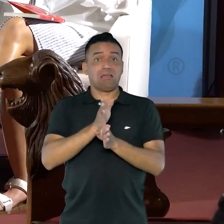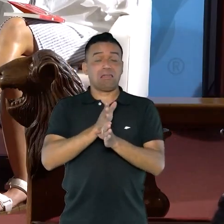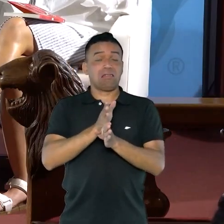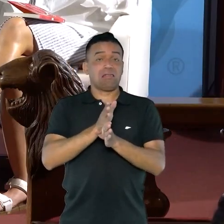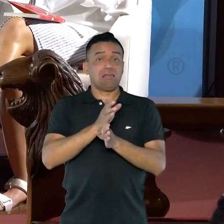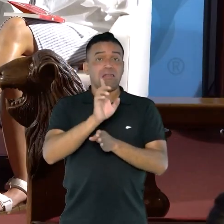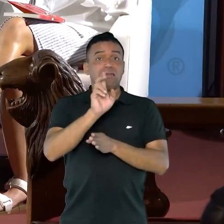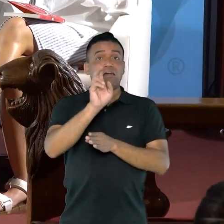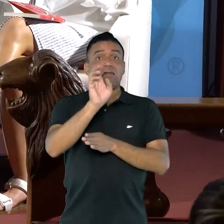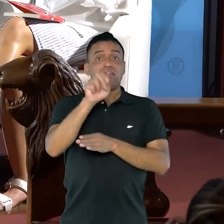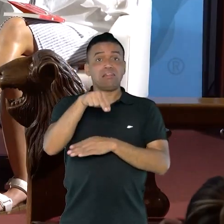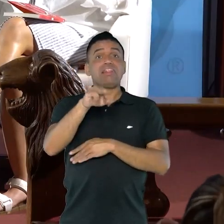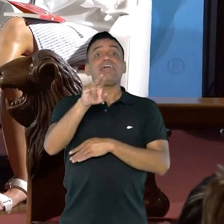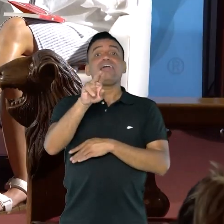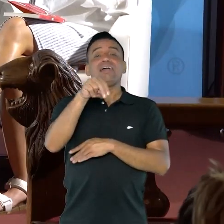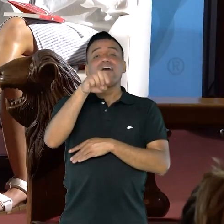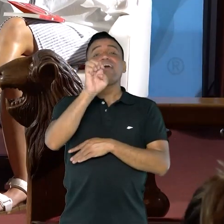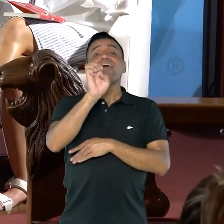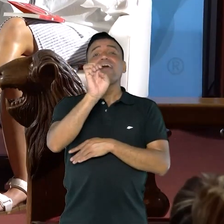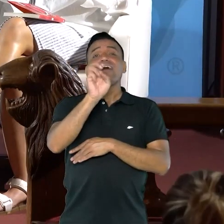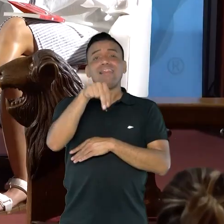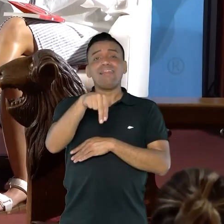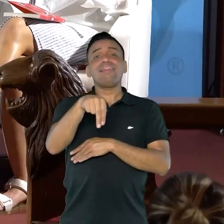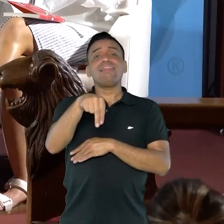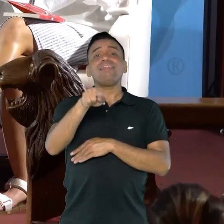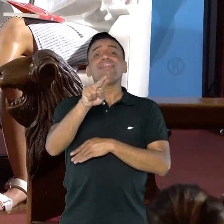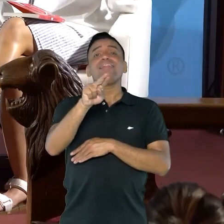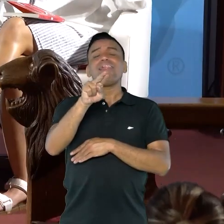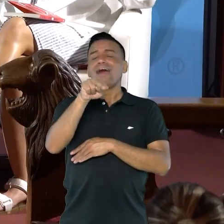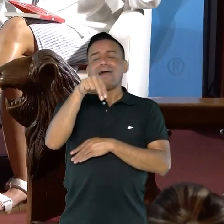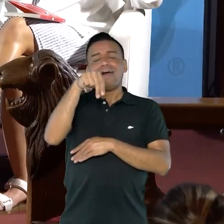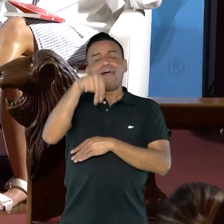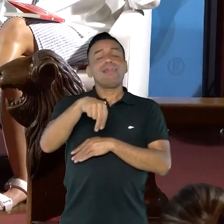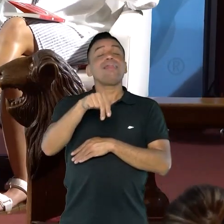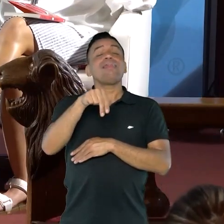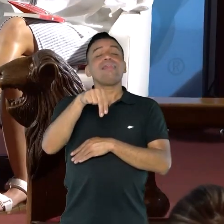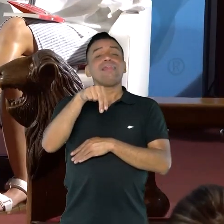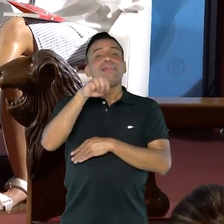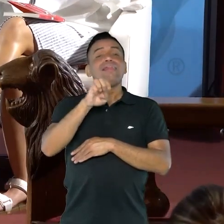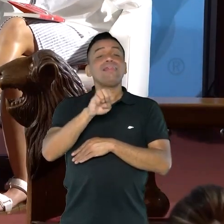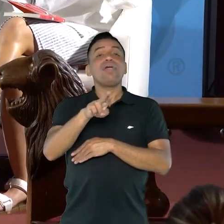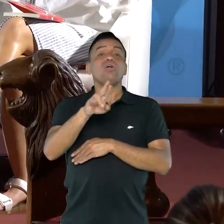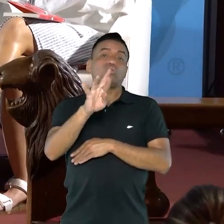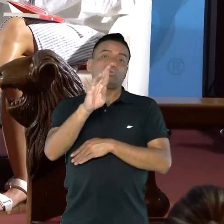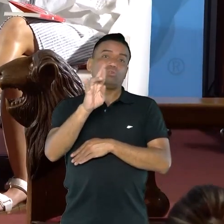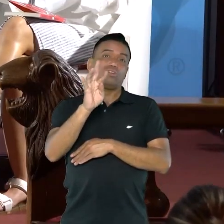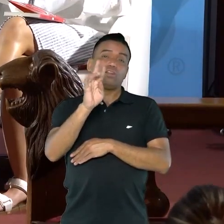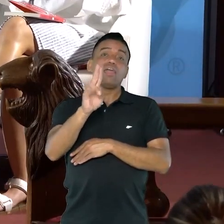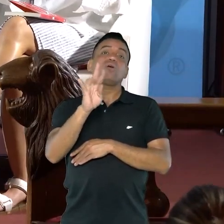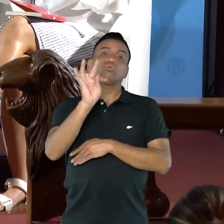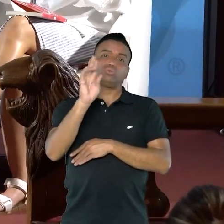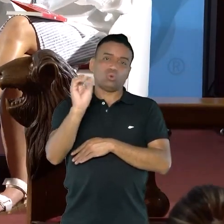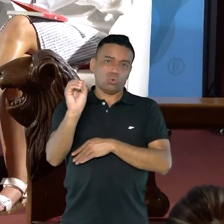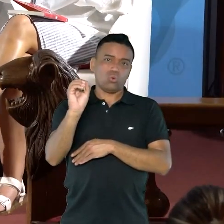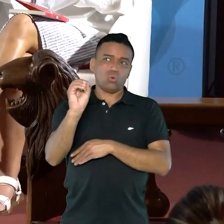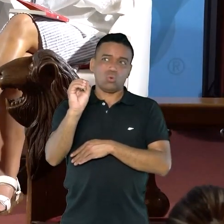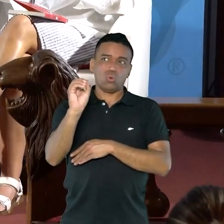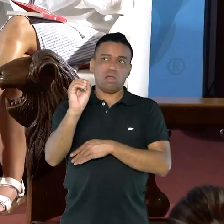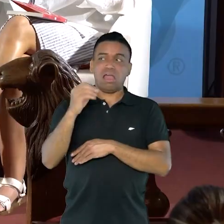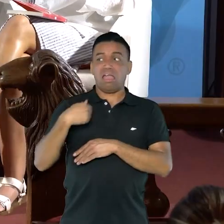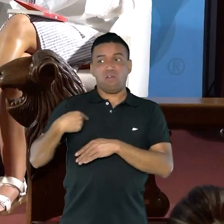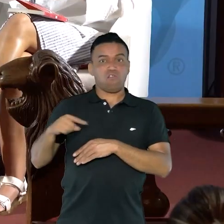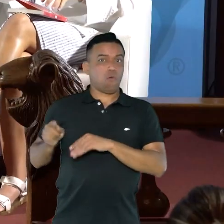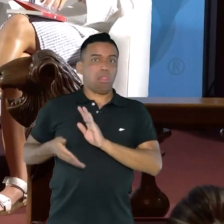frase da minha mãe, né? Que não é legal tirar o corpo fora, ela diz, né? Tem que estar implicado, né?